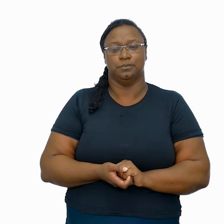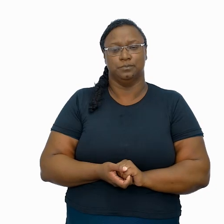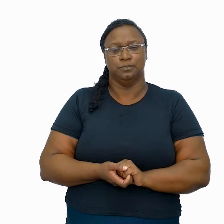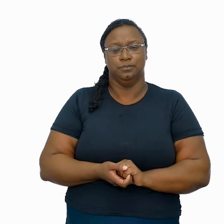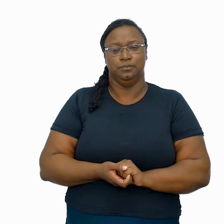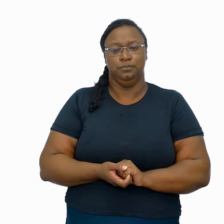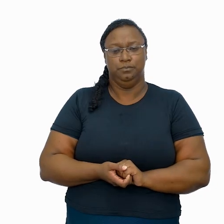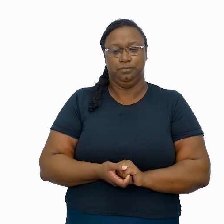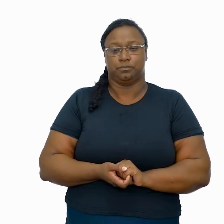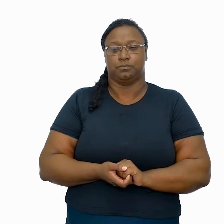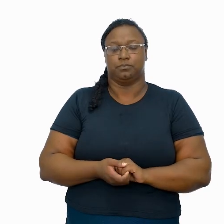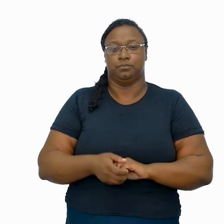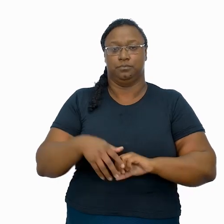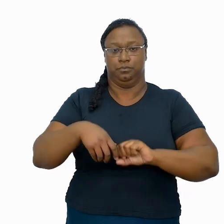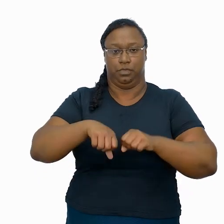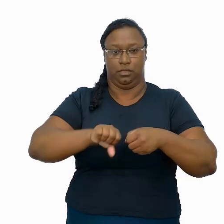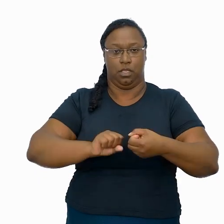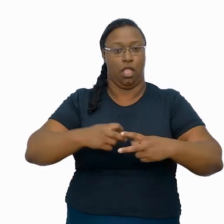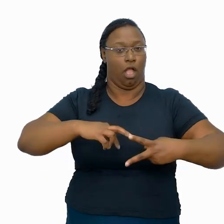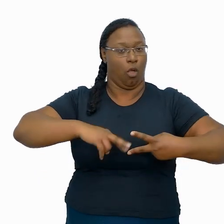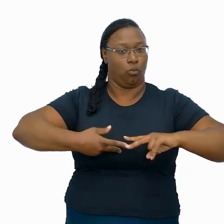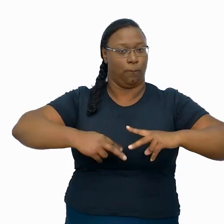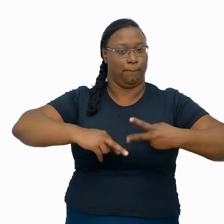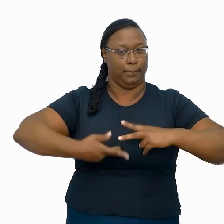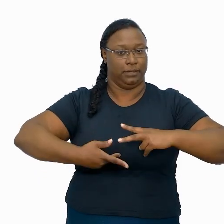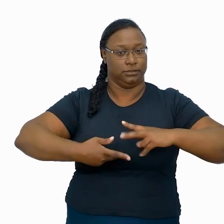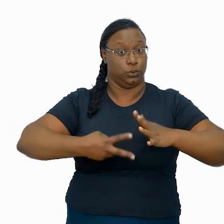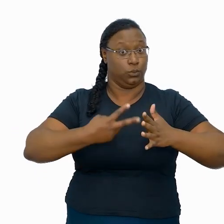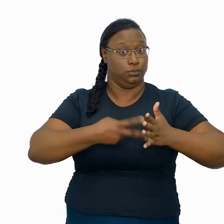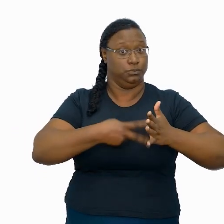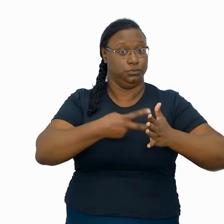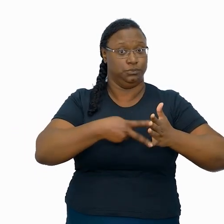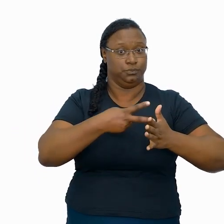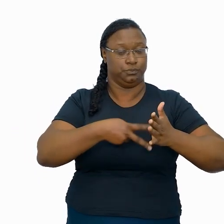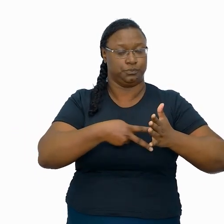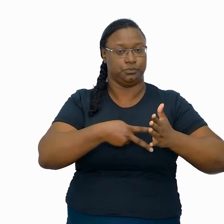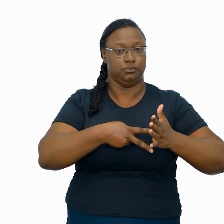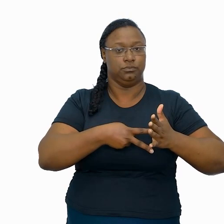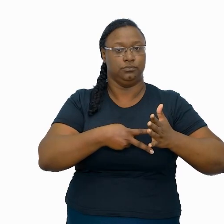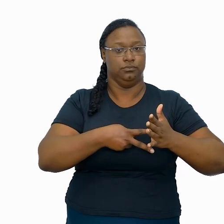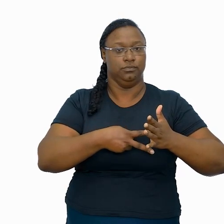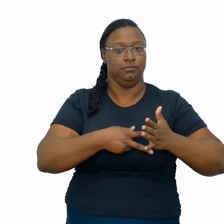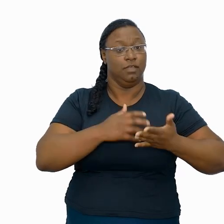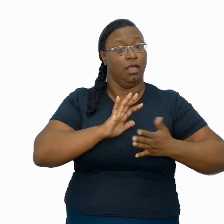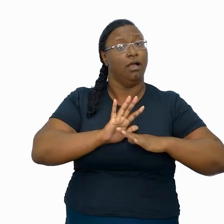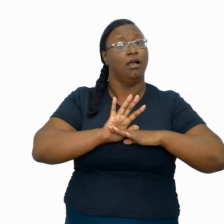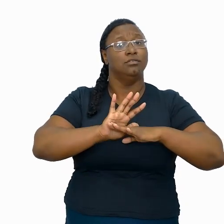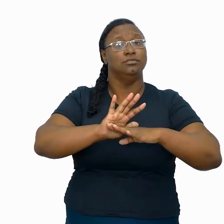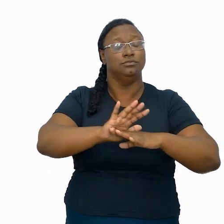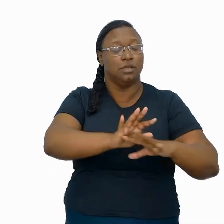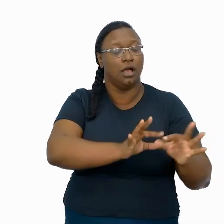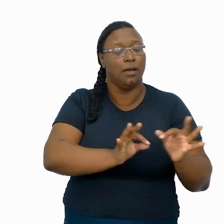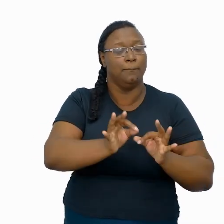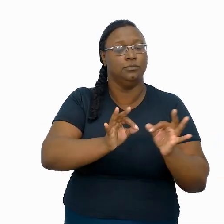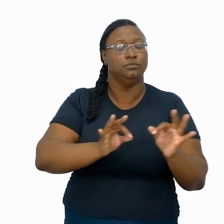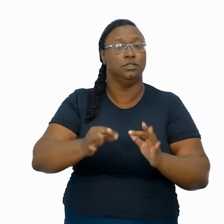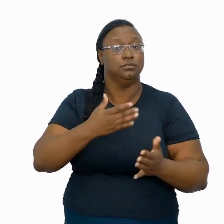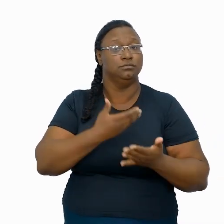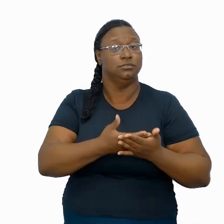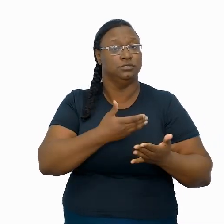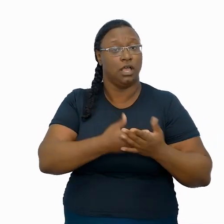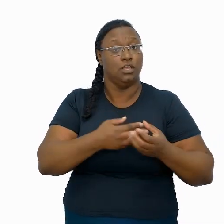nossas formações nesse segundo bimestre. O segundo, favorecer o planejamento de atividades de